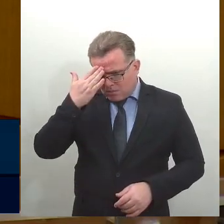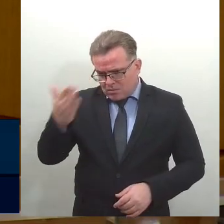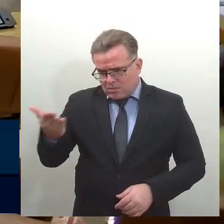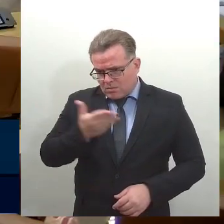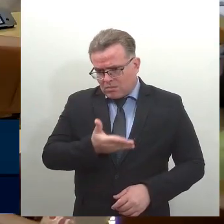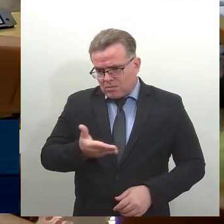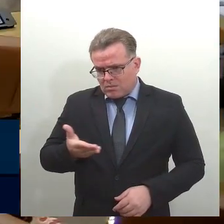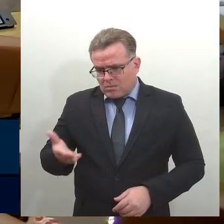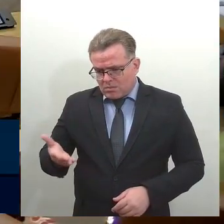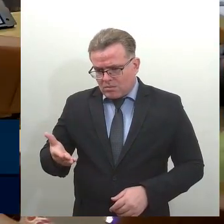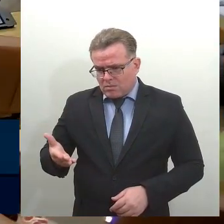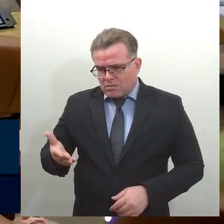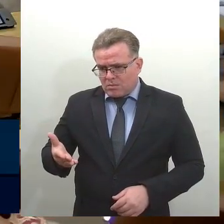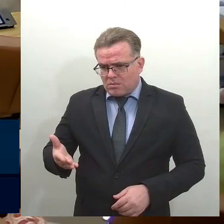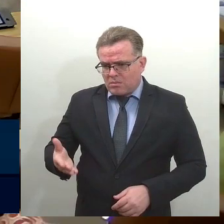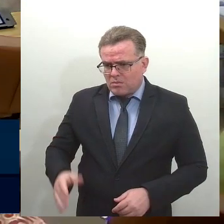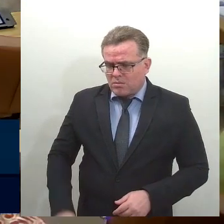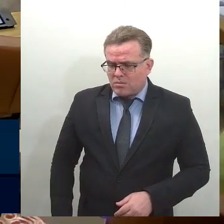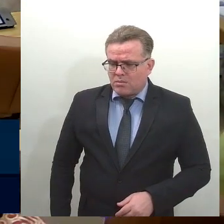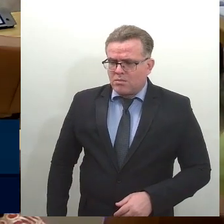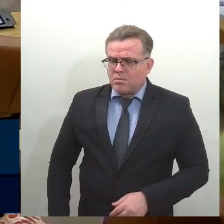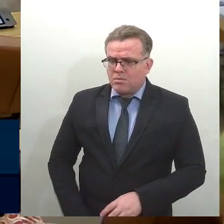deputados.